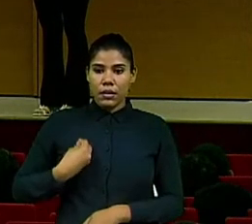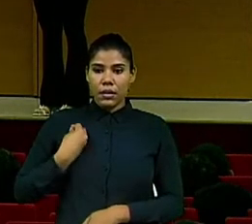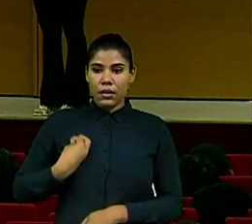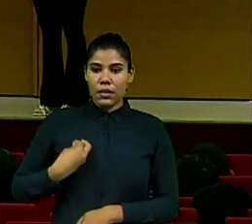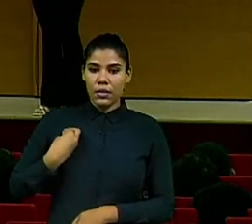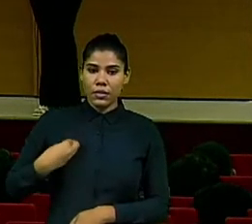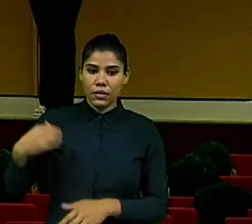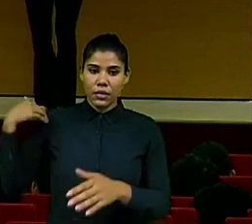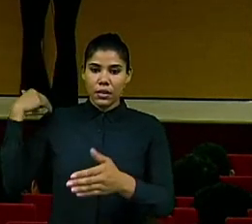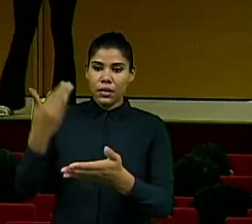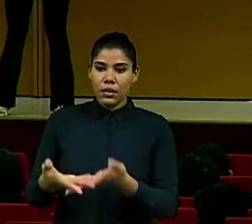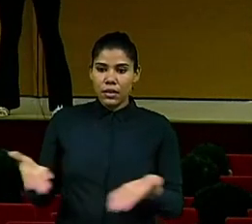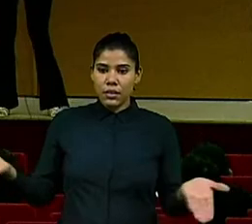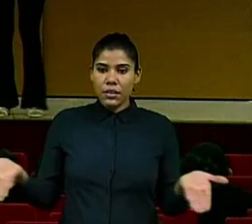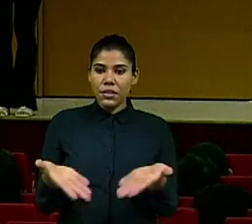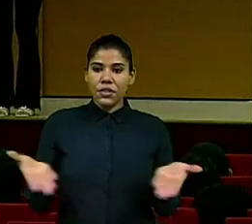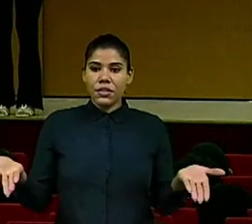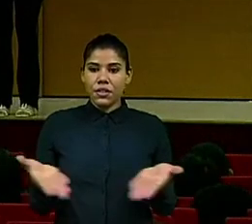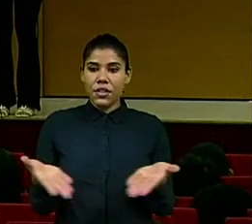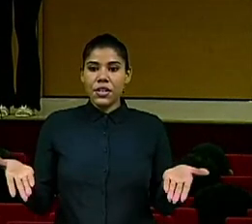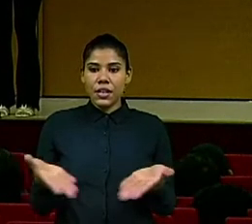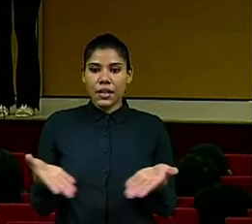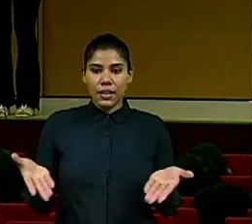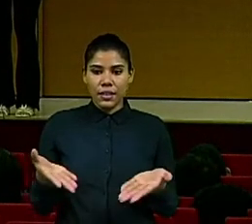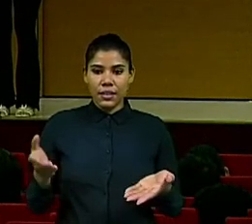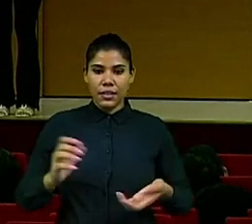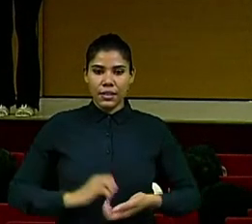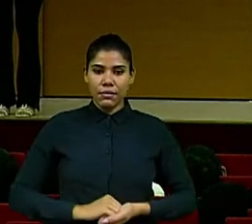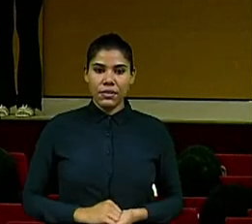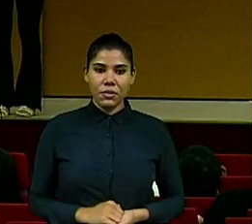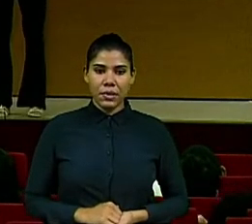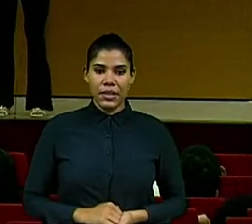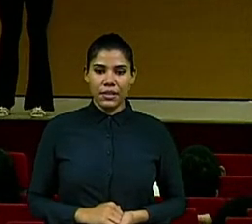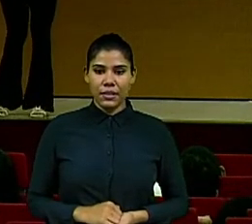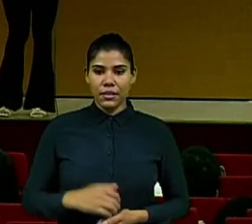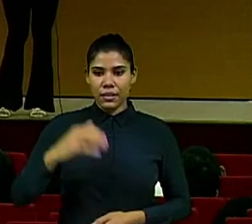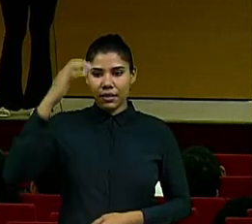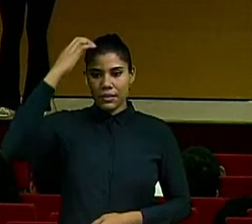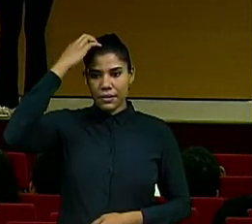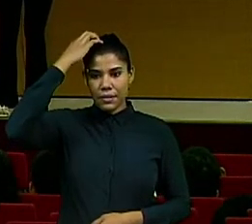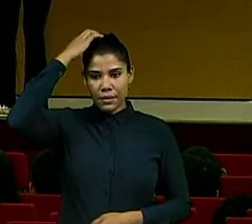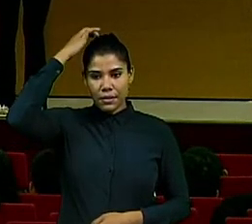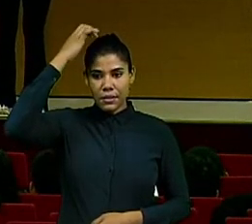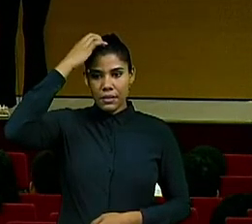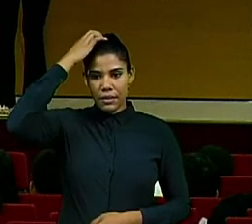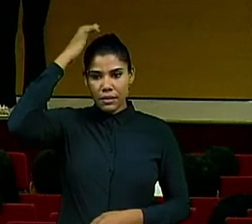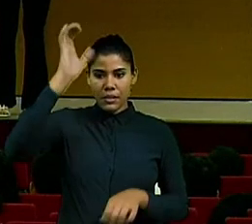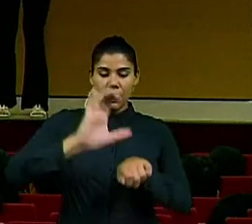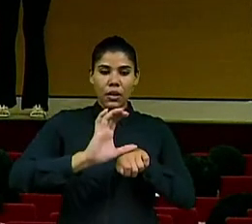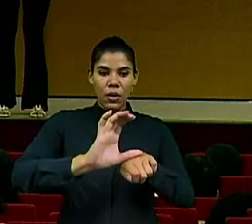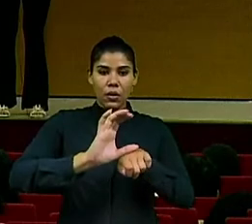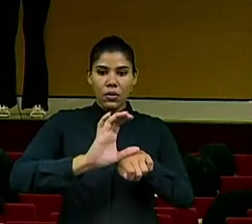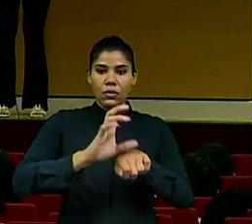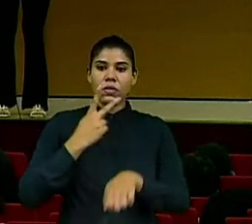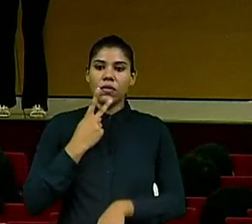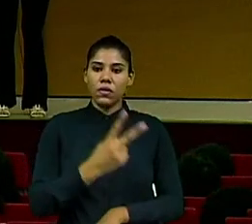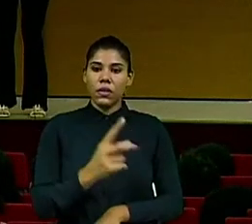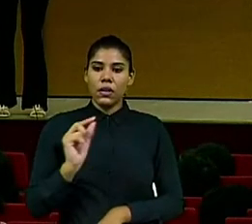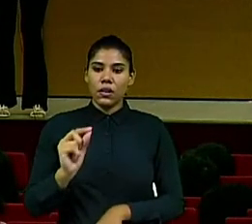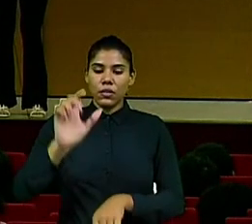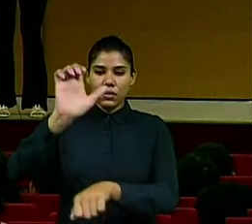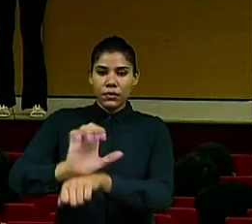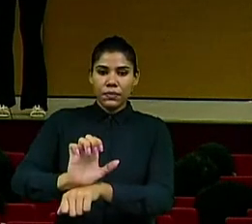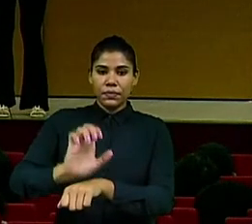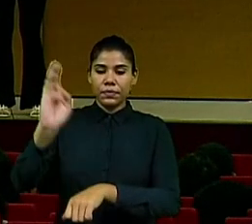até hoje e que existirá e que precisa porque lá na Constituição diz que o estado brasileiro